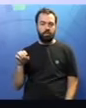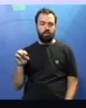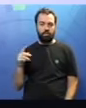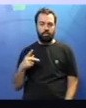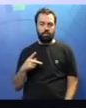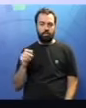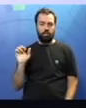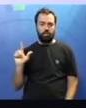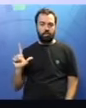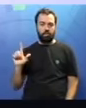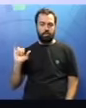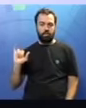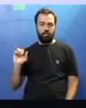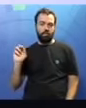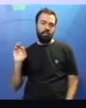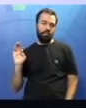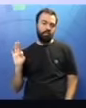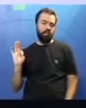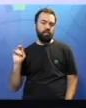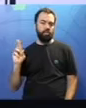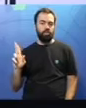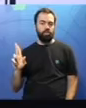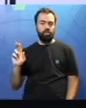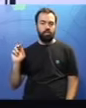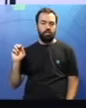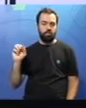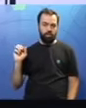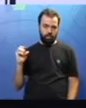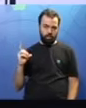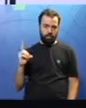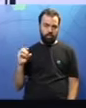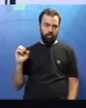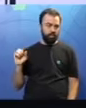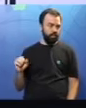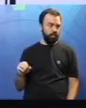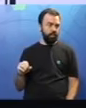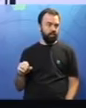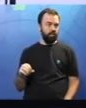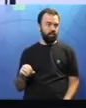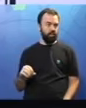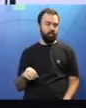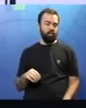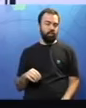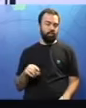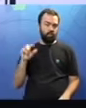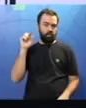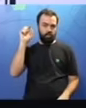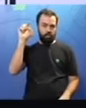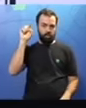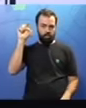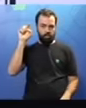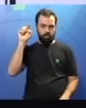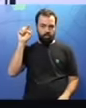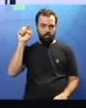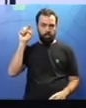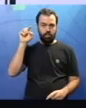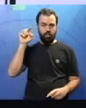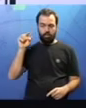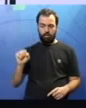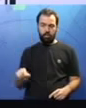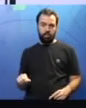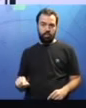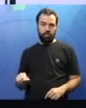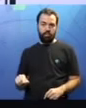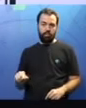cristas ou dois vales consecutivos. Aqui a gente tem a imagem, então a crista, o ponto mais alto, o